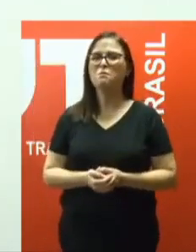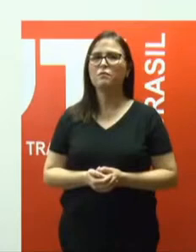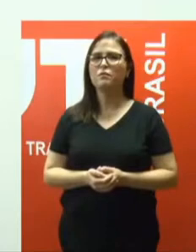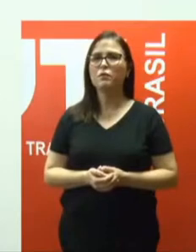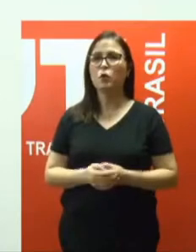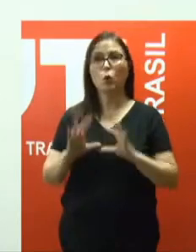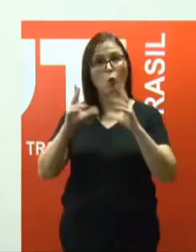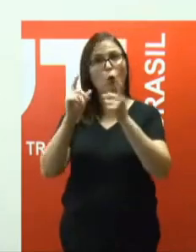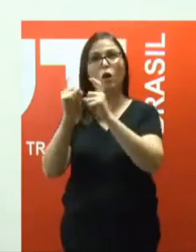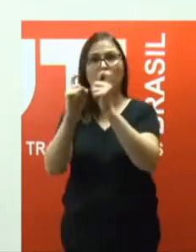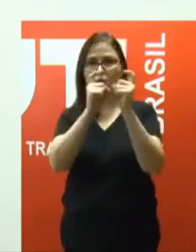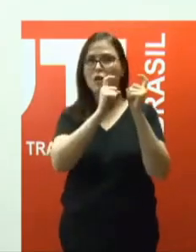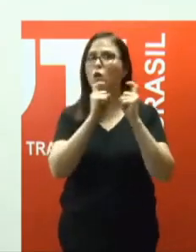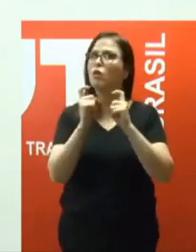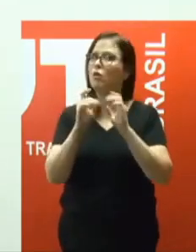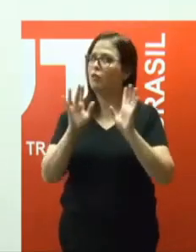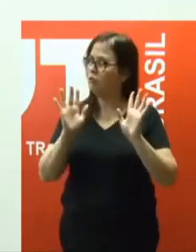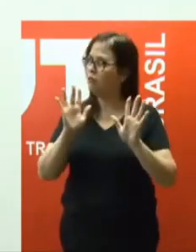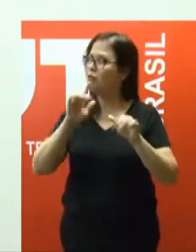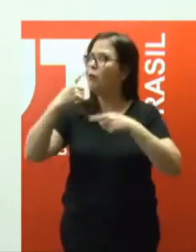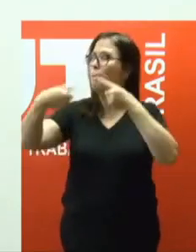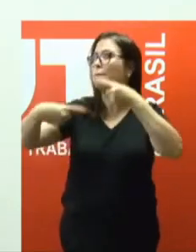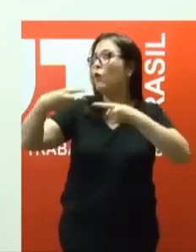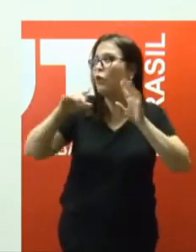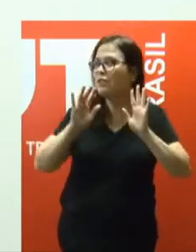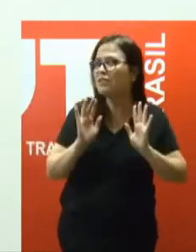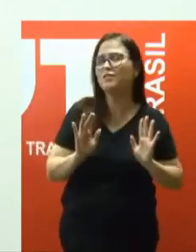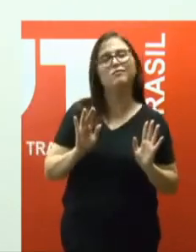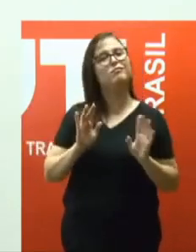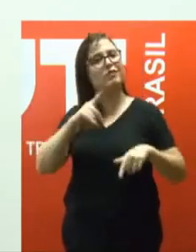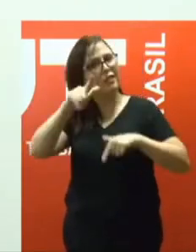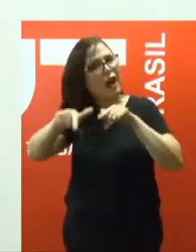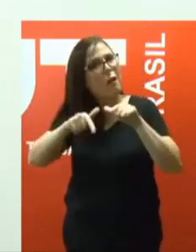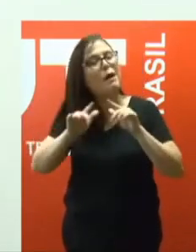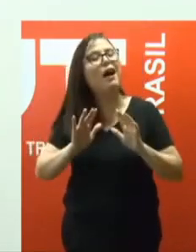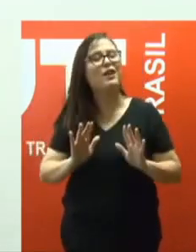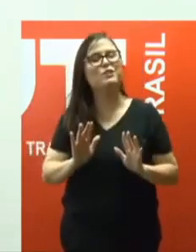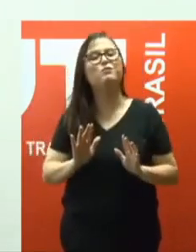Mas tudo reunião, o jantar político. Tá?